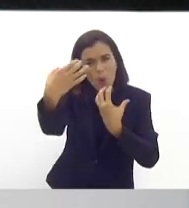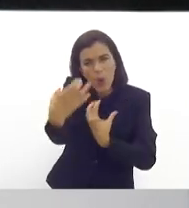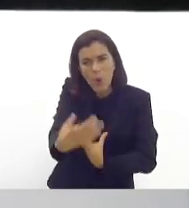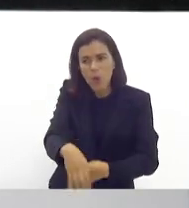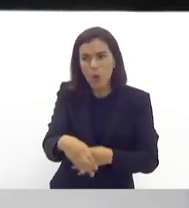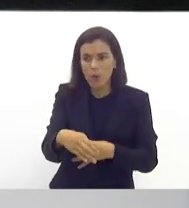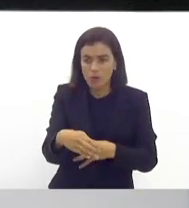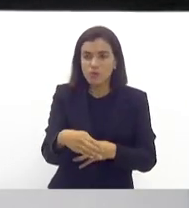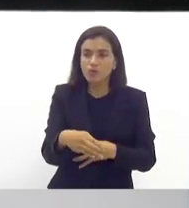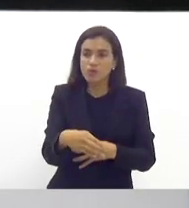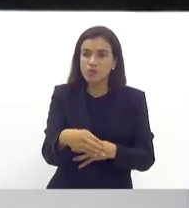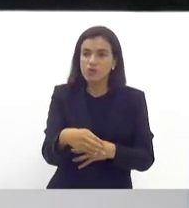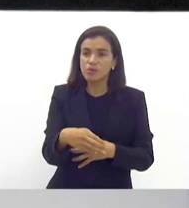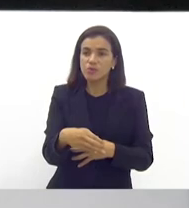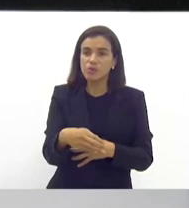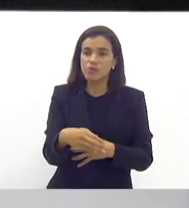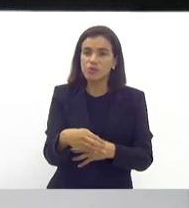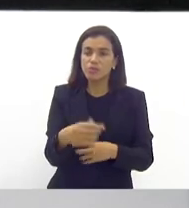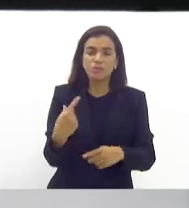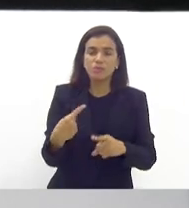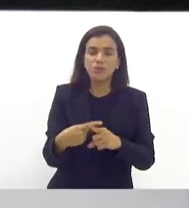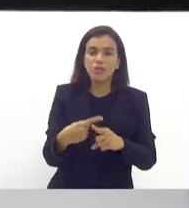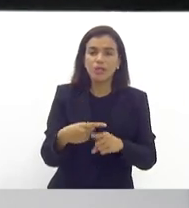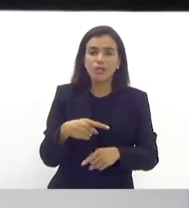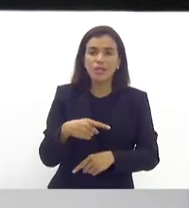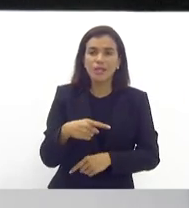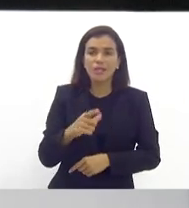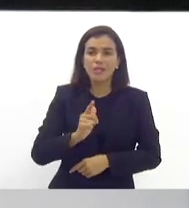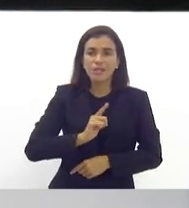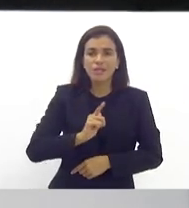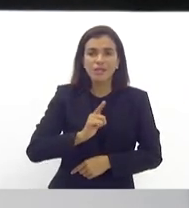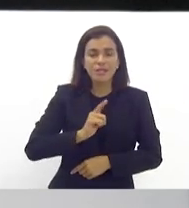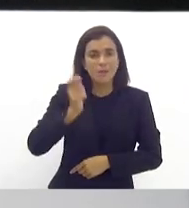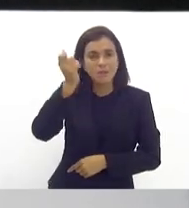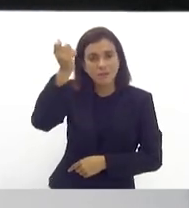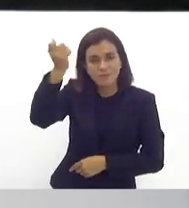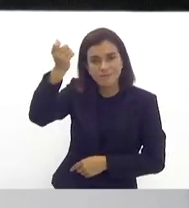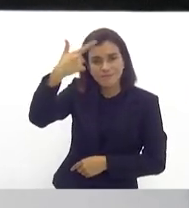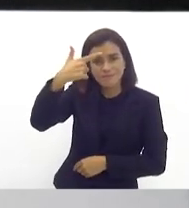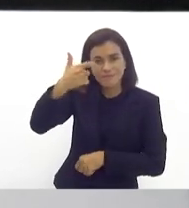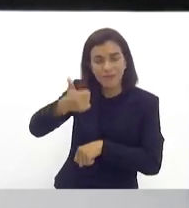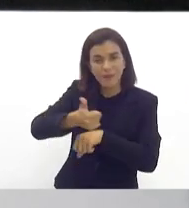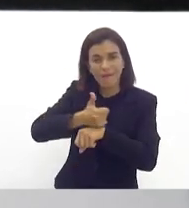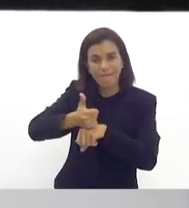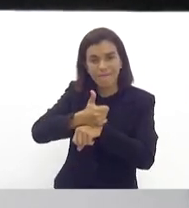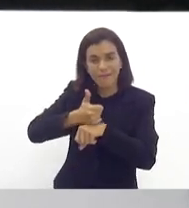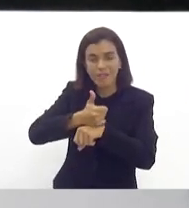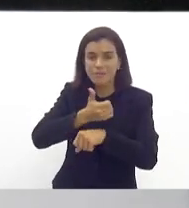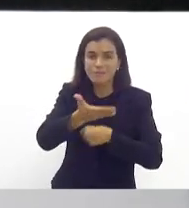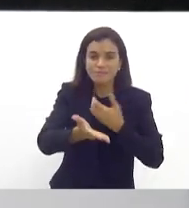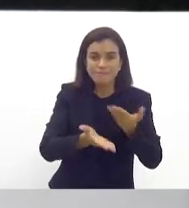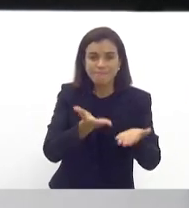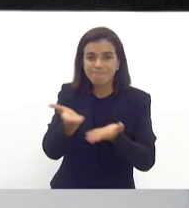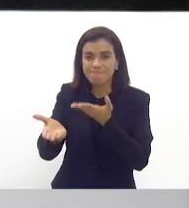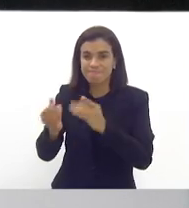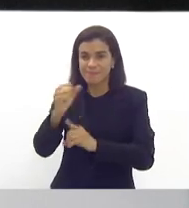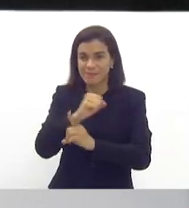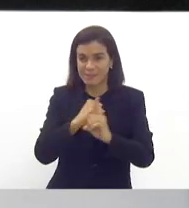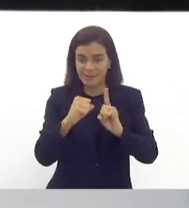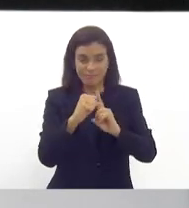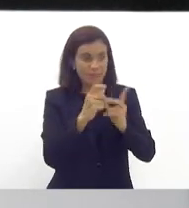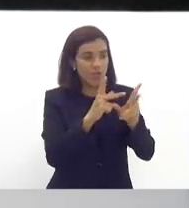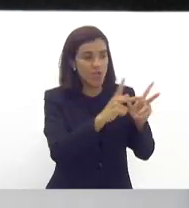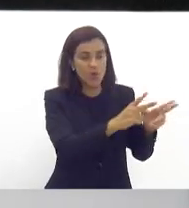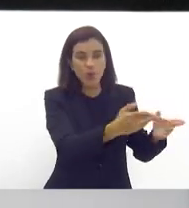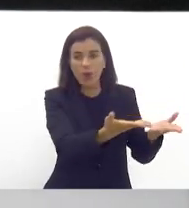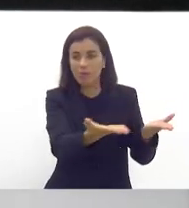a a a a vocação para atender a sociedade assim como os nobres